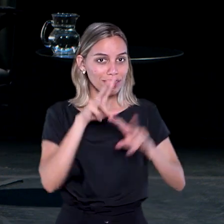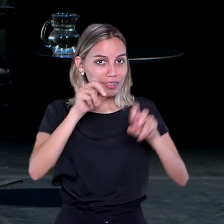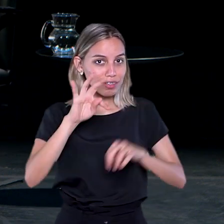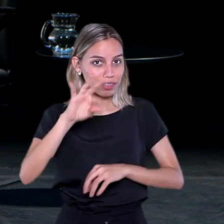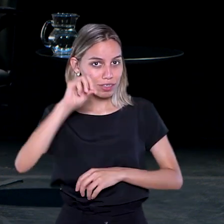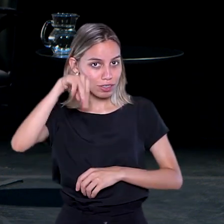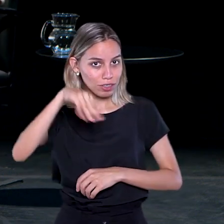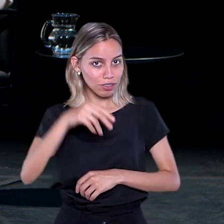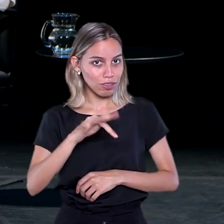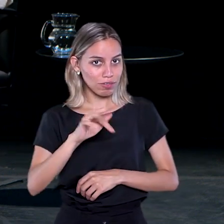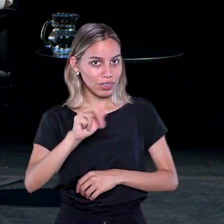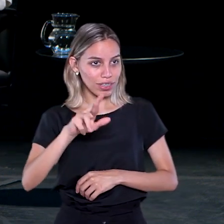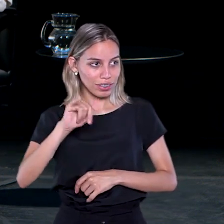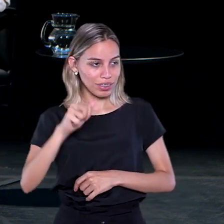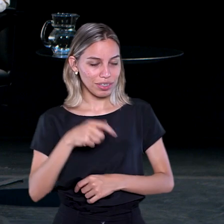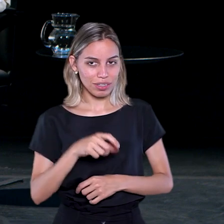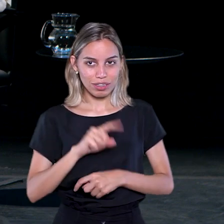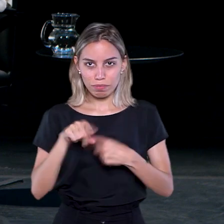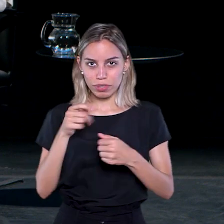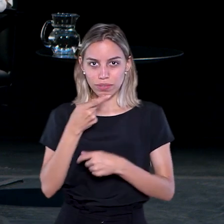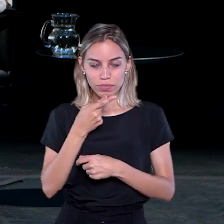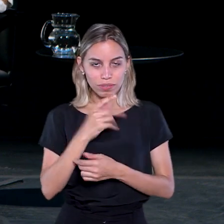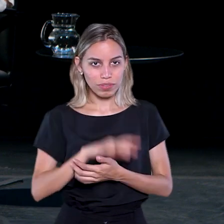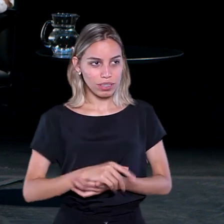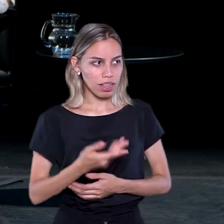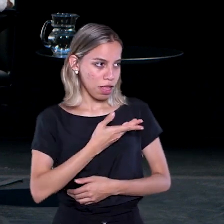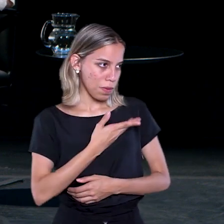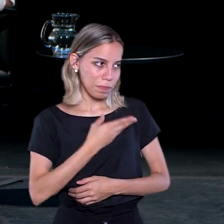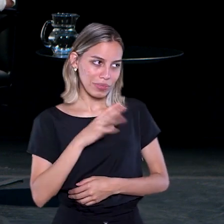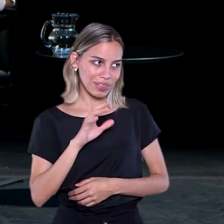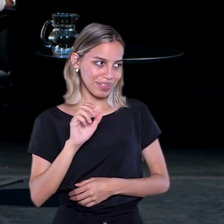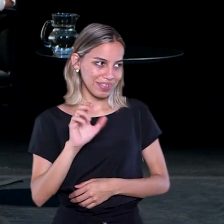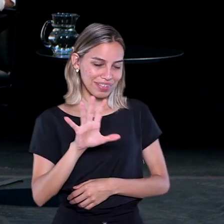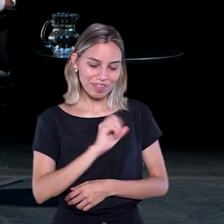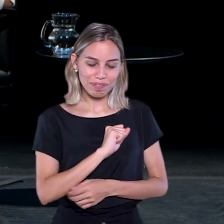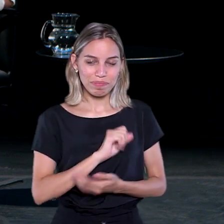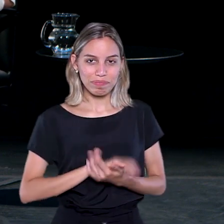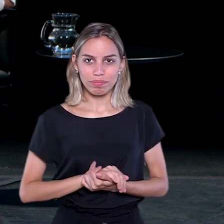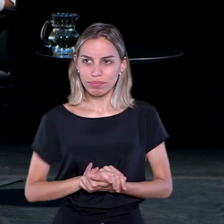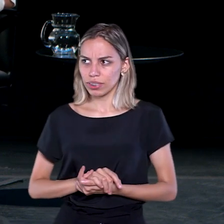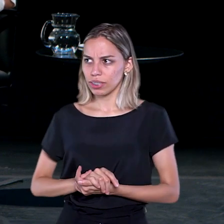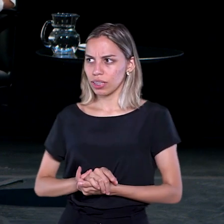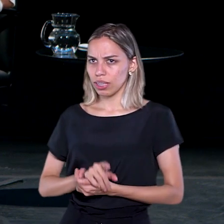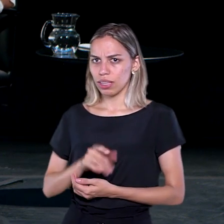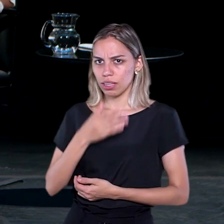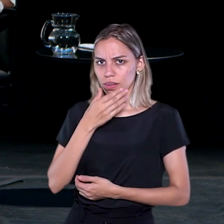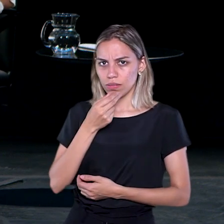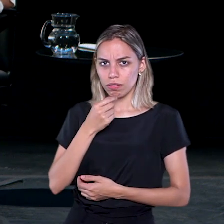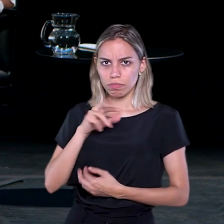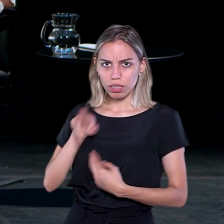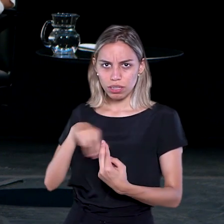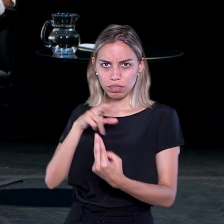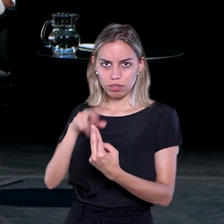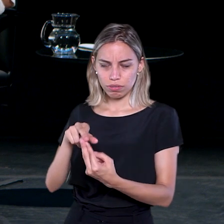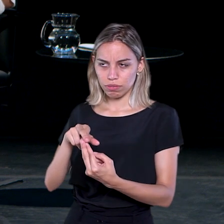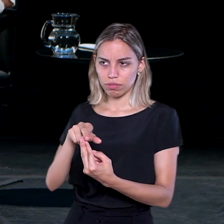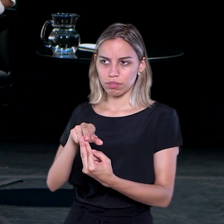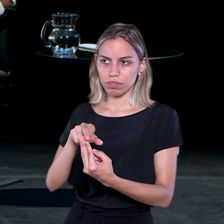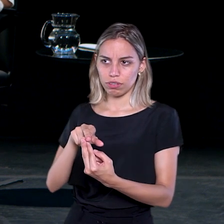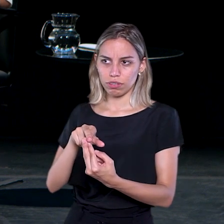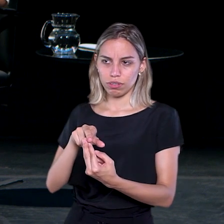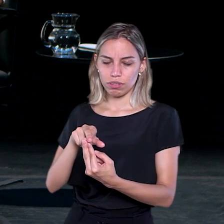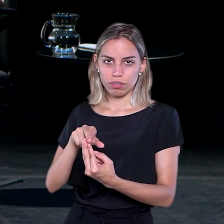depois. Então fala. Um amigo querido, porque Tom. Eu considero ali uma referência. Não sei se é o melhor marco,